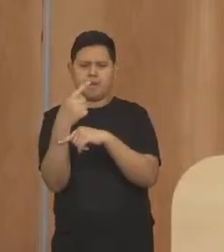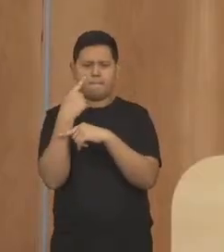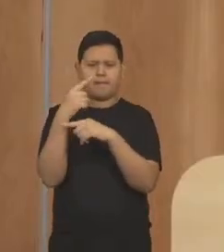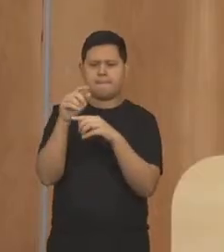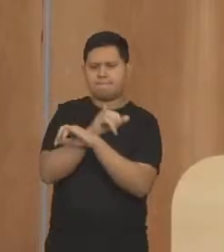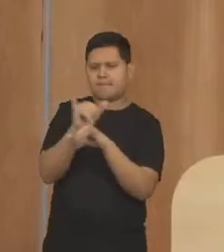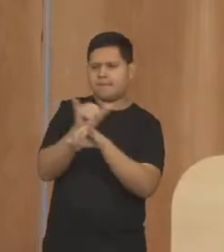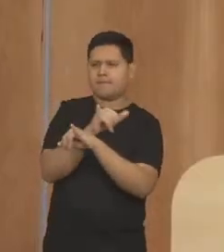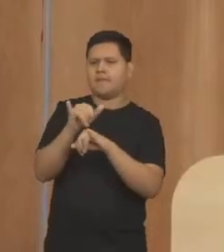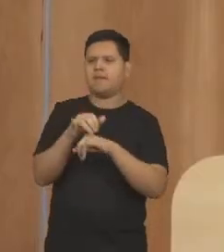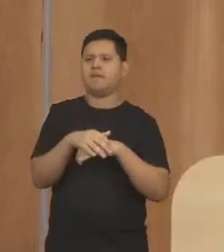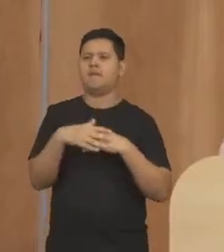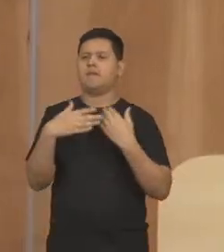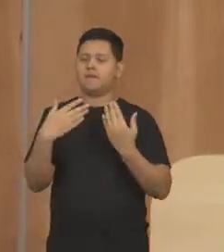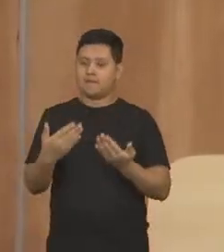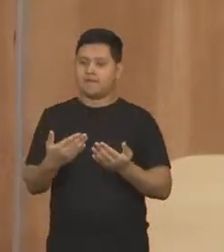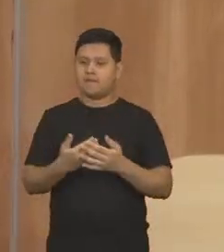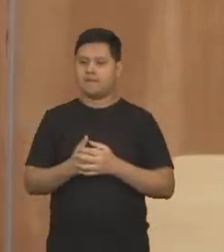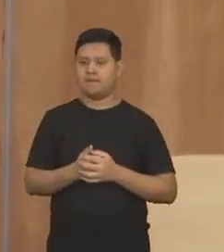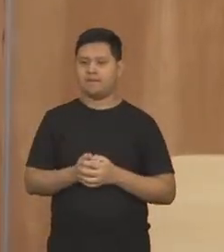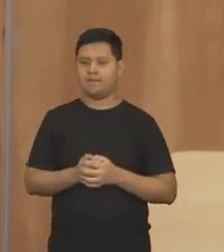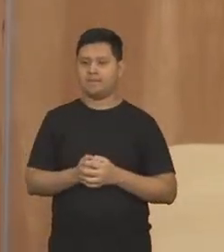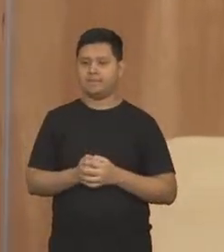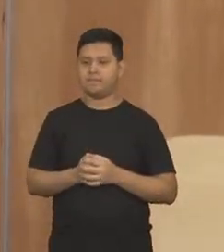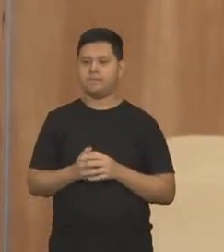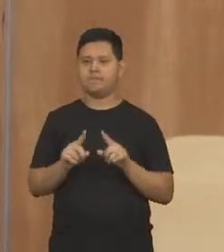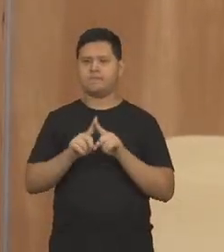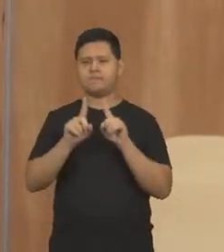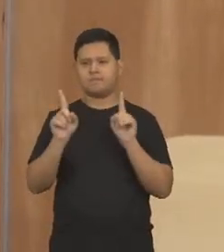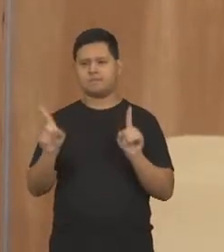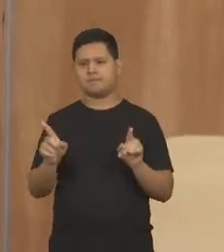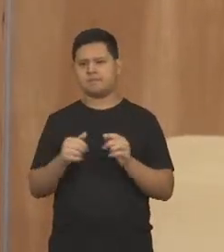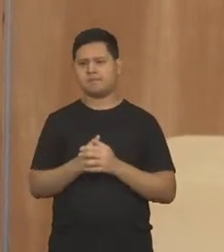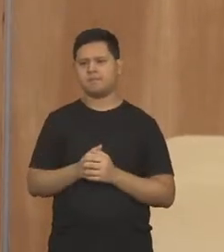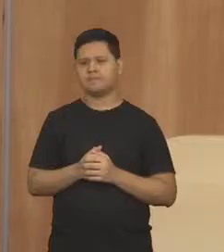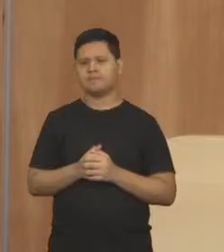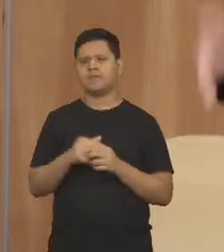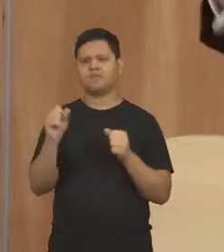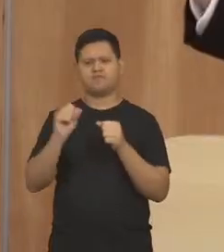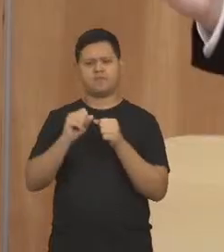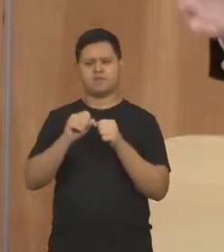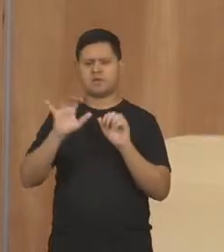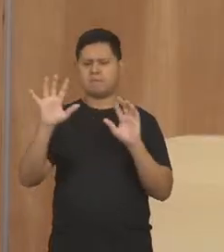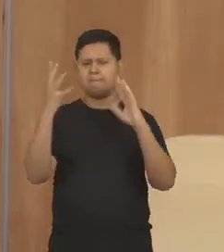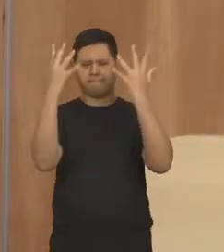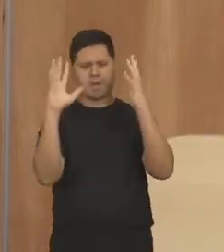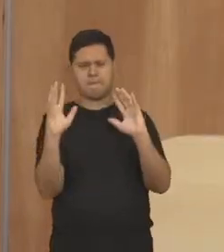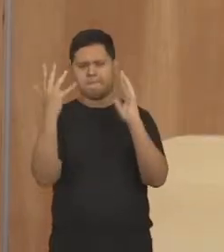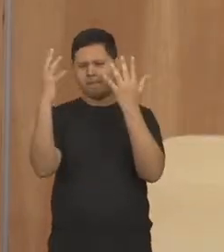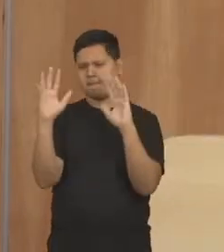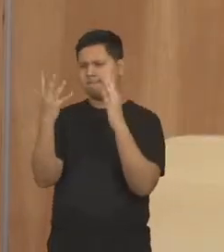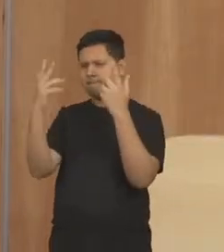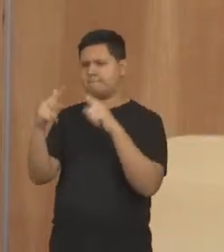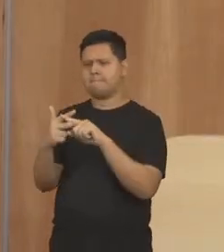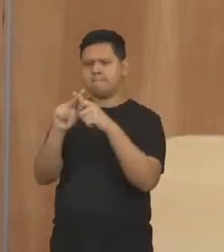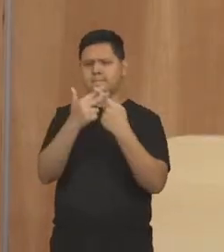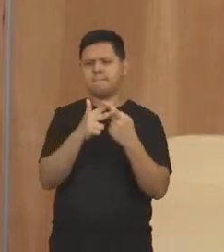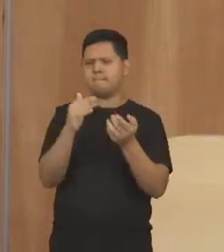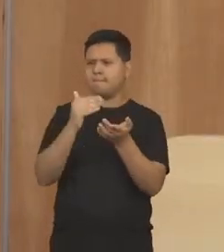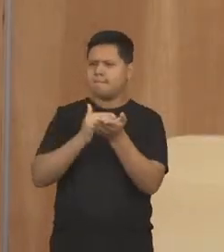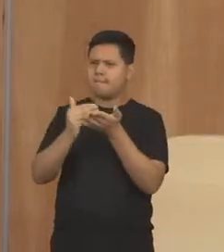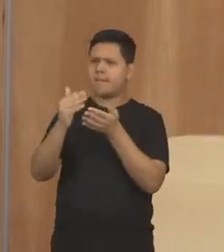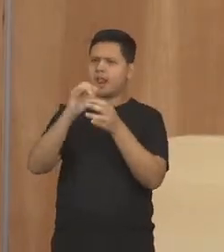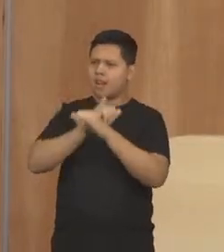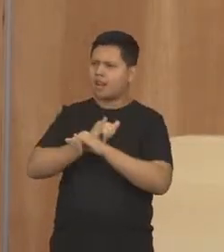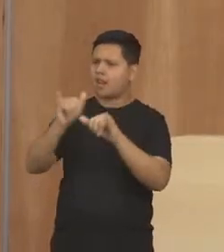Operações Integradas. Só que eles fizeram toda essa festa, toda essa reforma para anunciar que